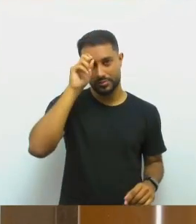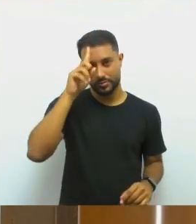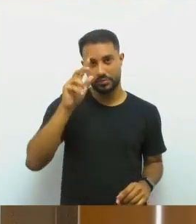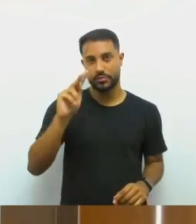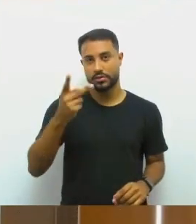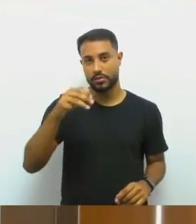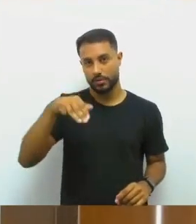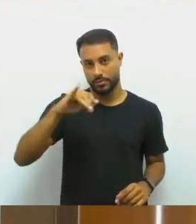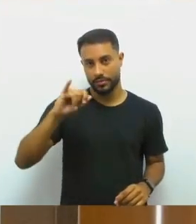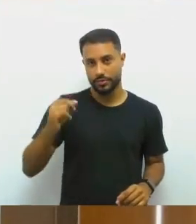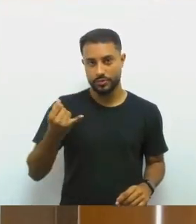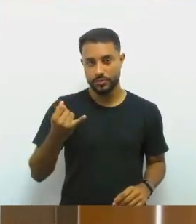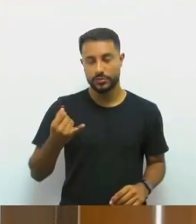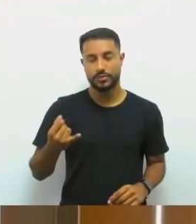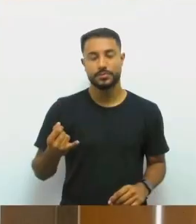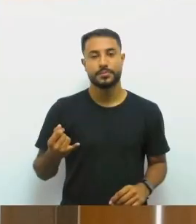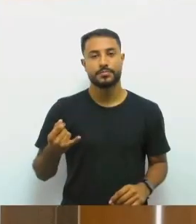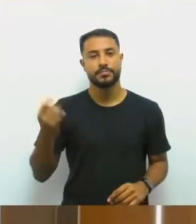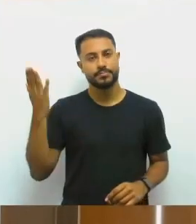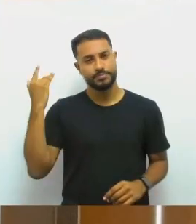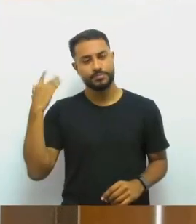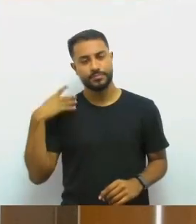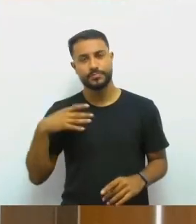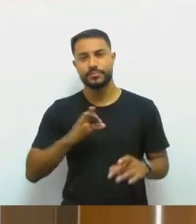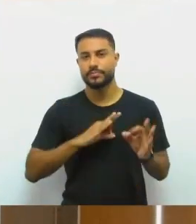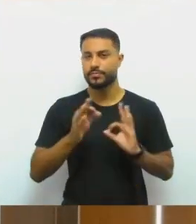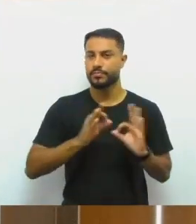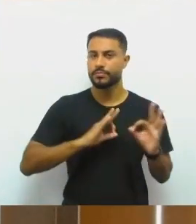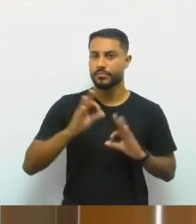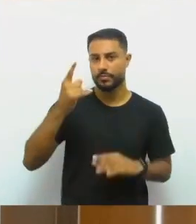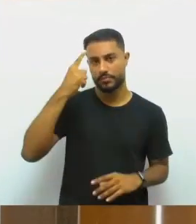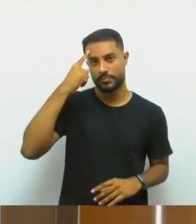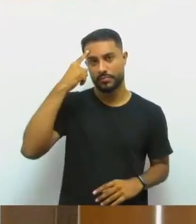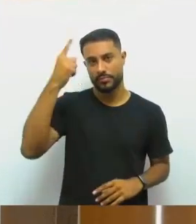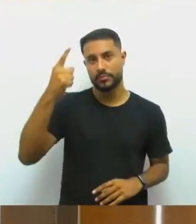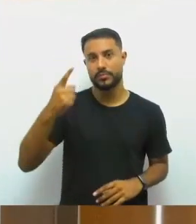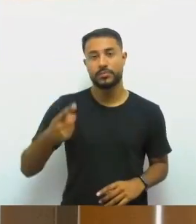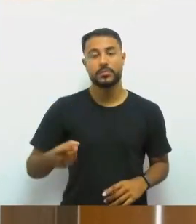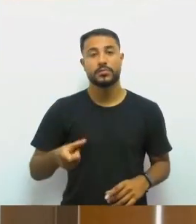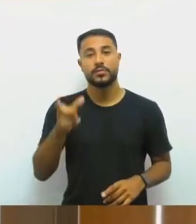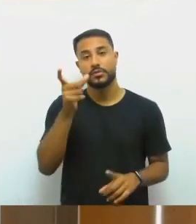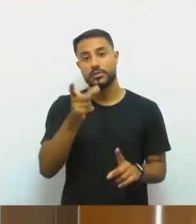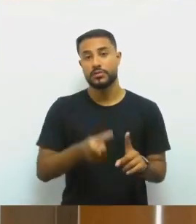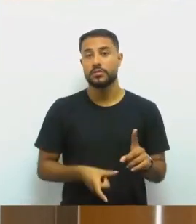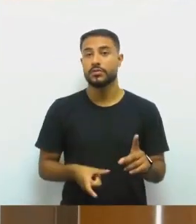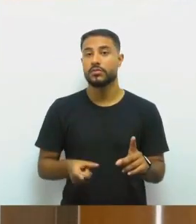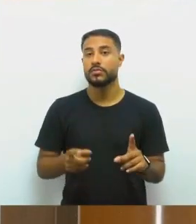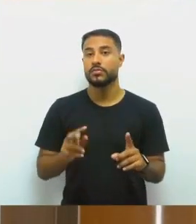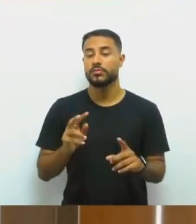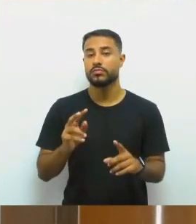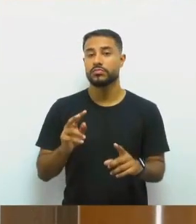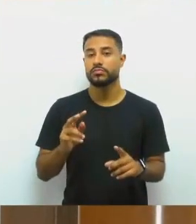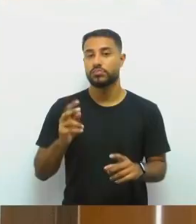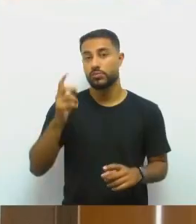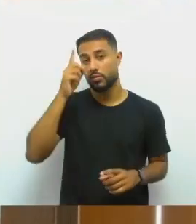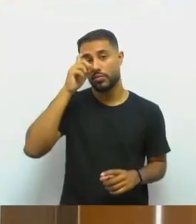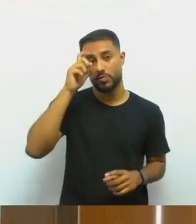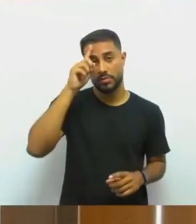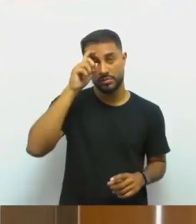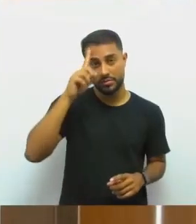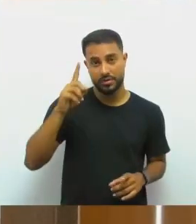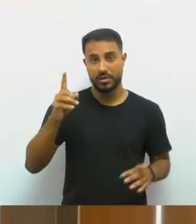ele foi pensado para ser um hospital de portas fechadas. O que significa